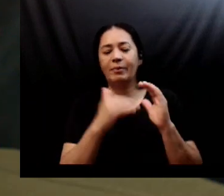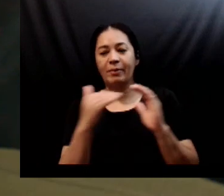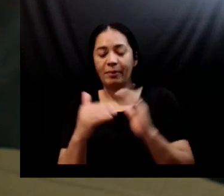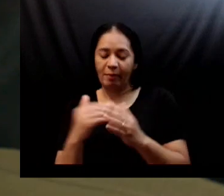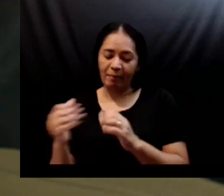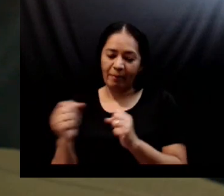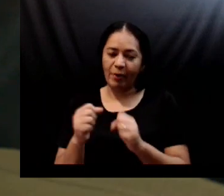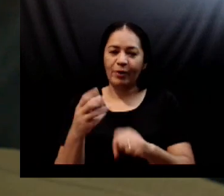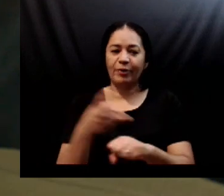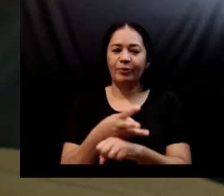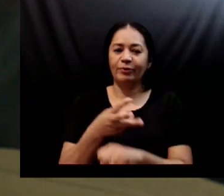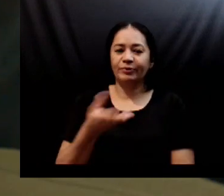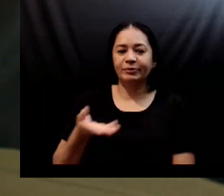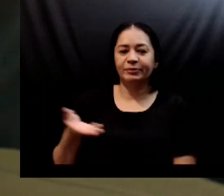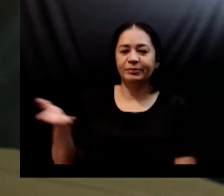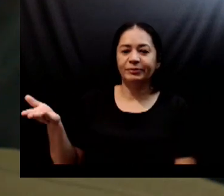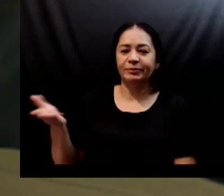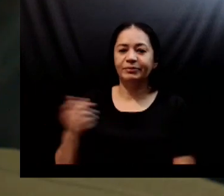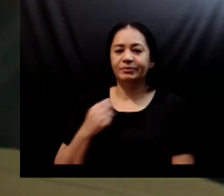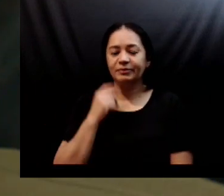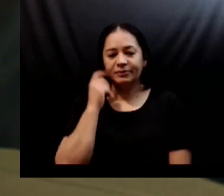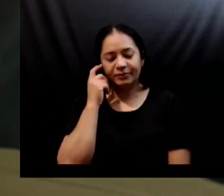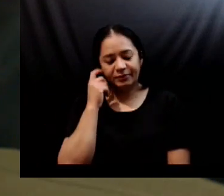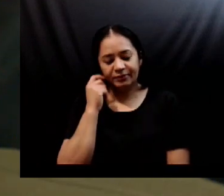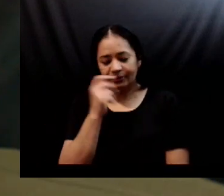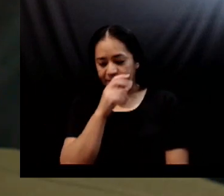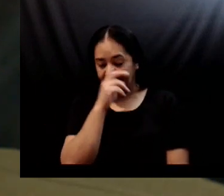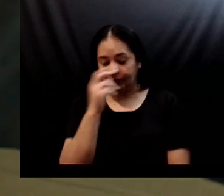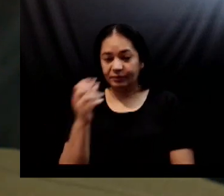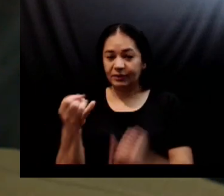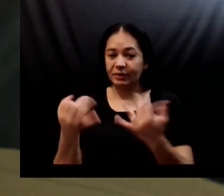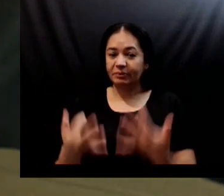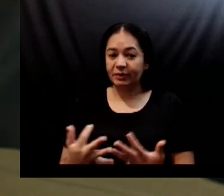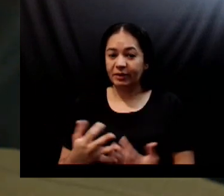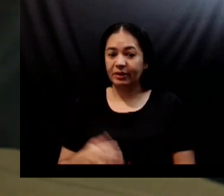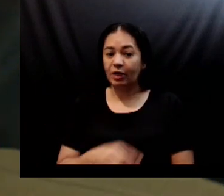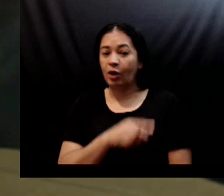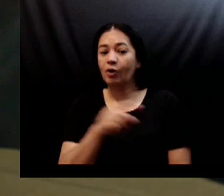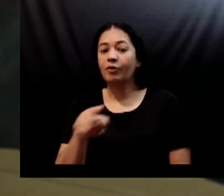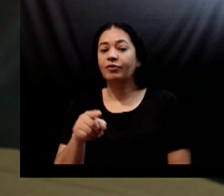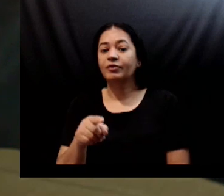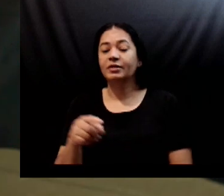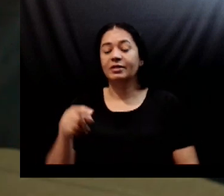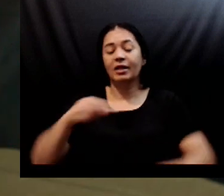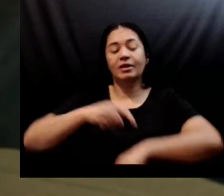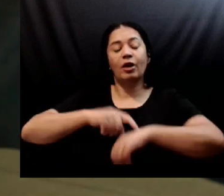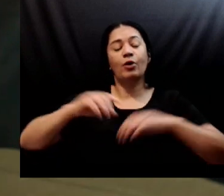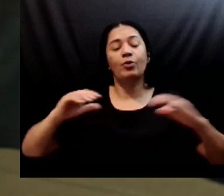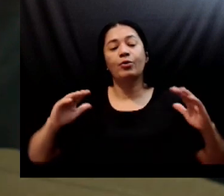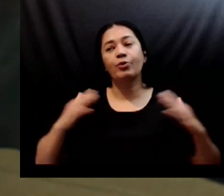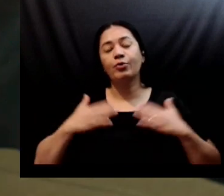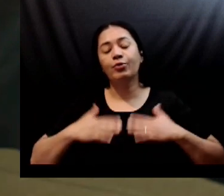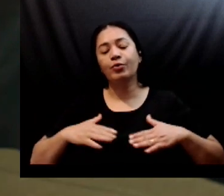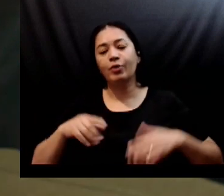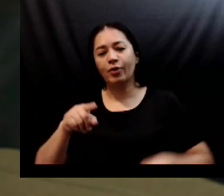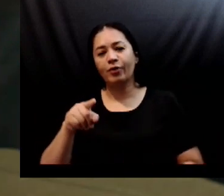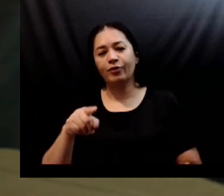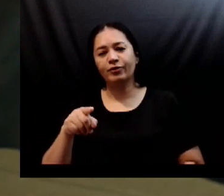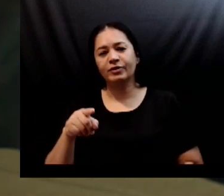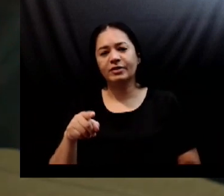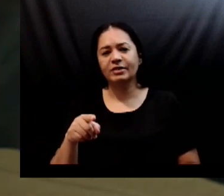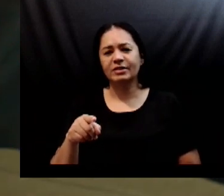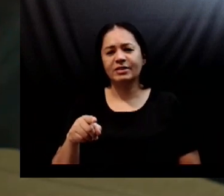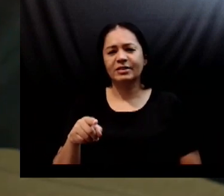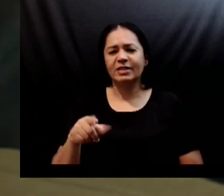para você. Vai falando aí, o que você faz no seu tempo livre, né? Você tira um tempo assim para fazer nada,